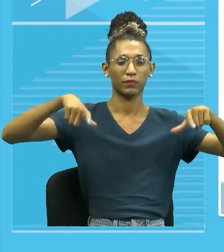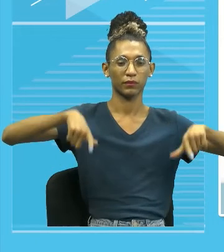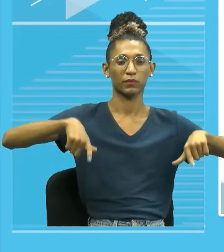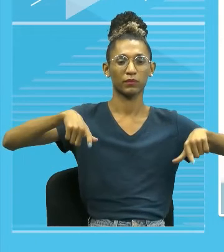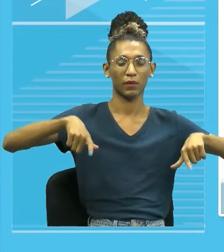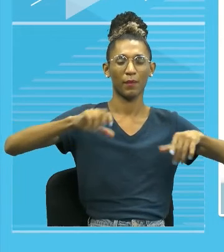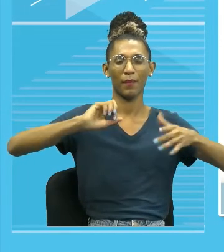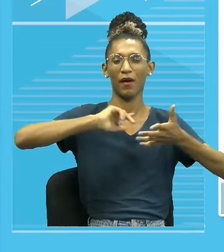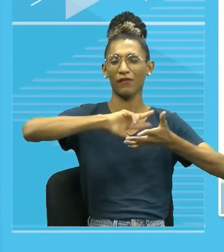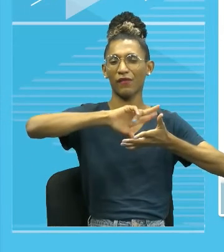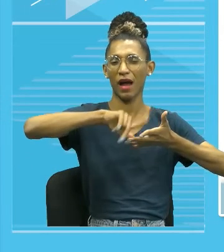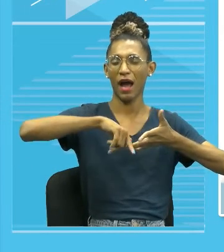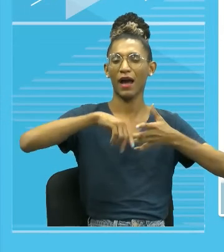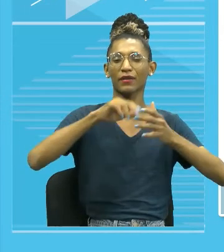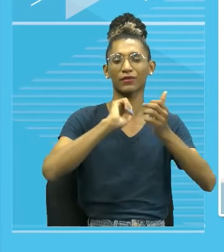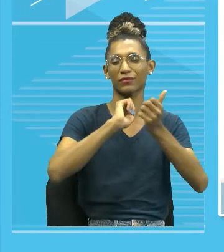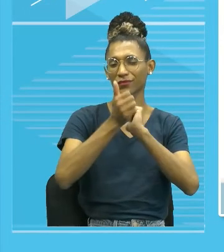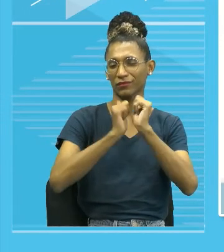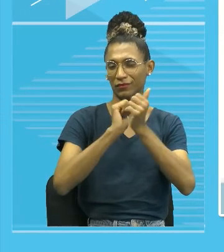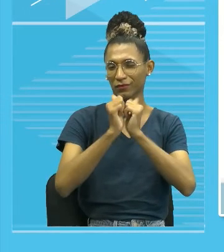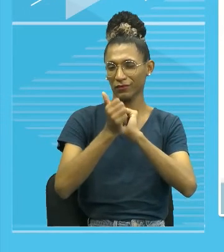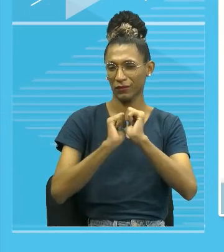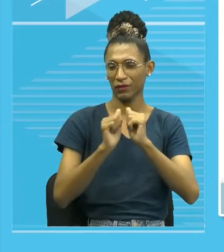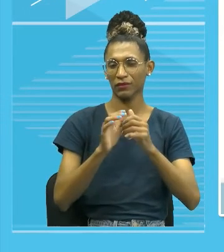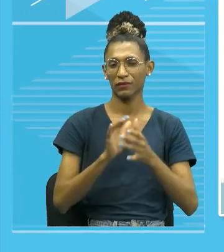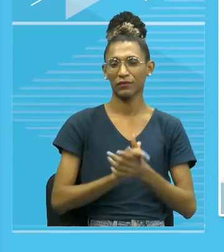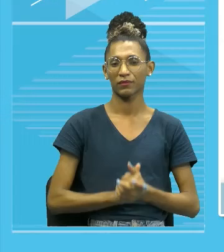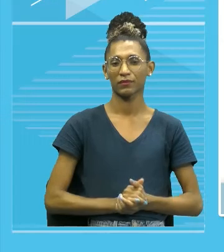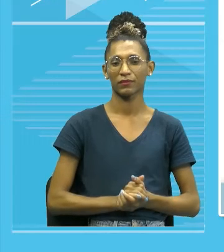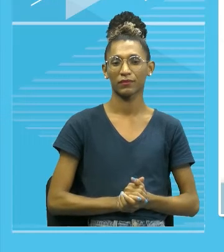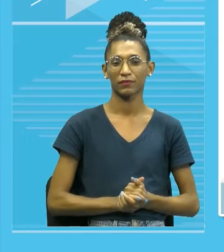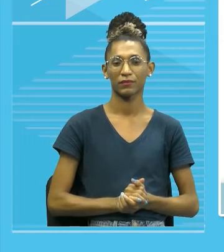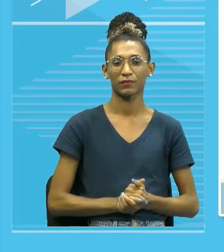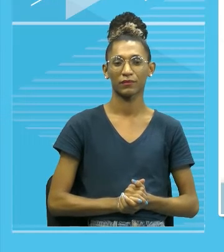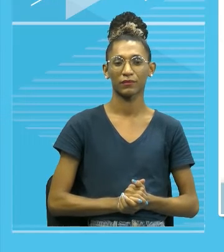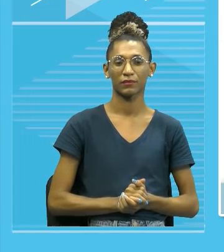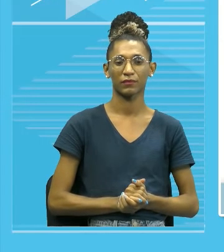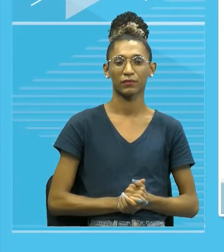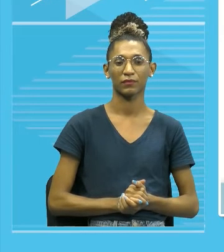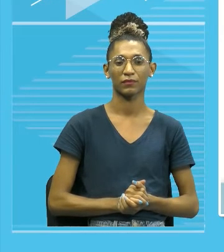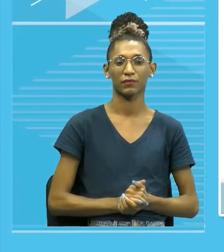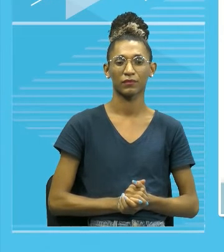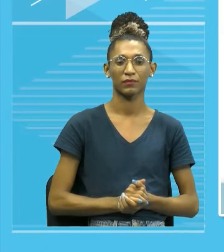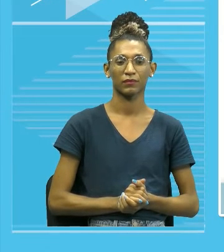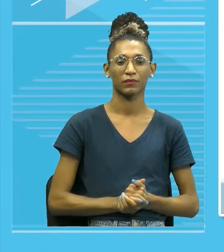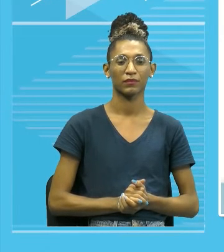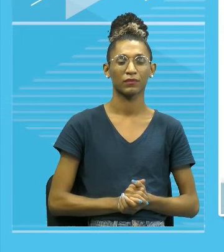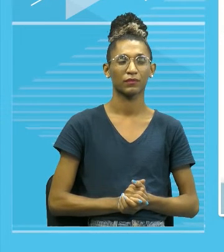que serve para vários tipos de esporte então Pole de vários né mais de um deportivo